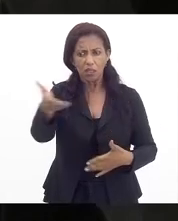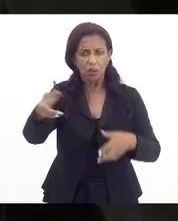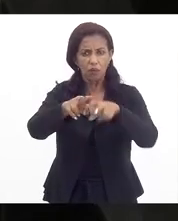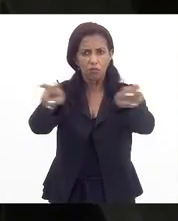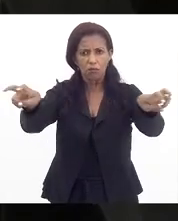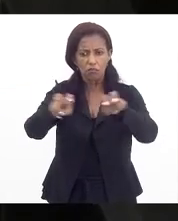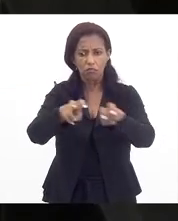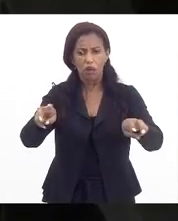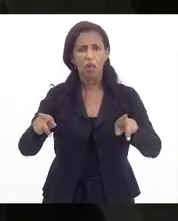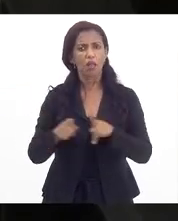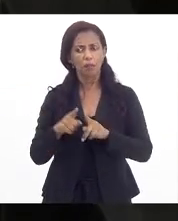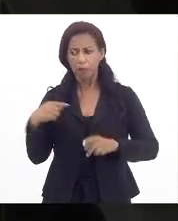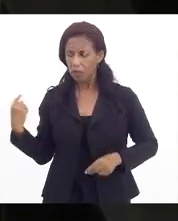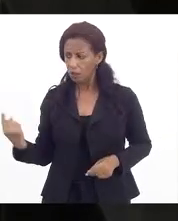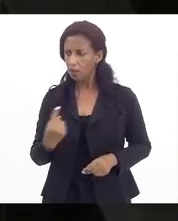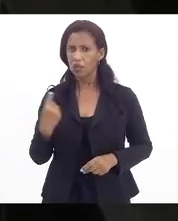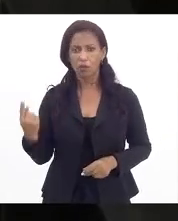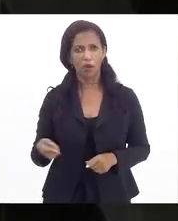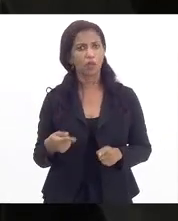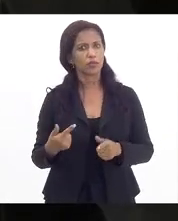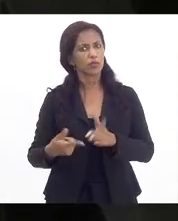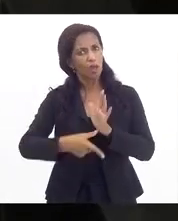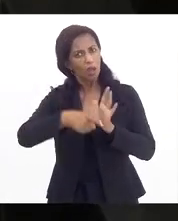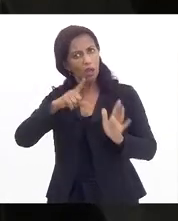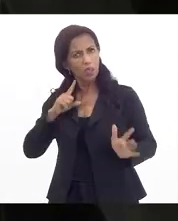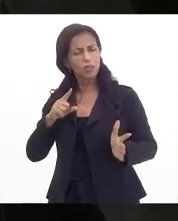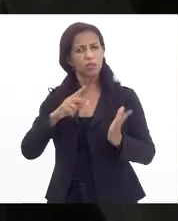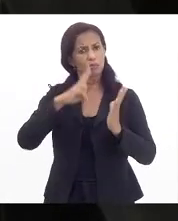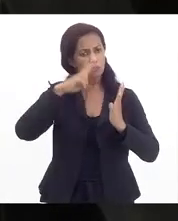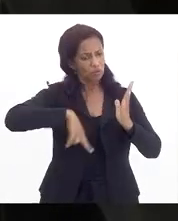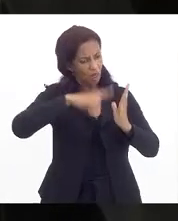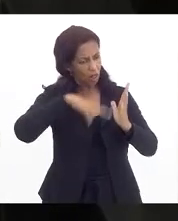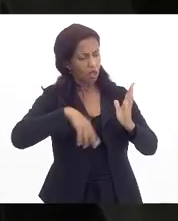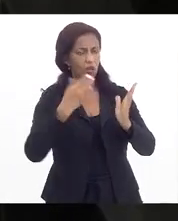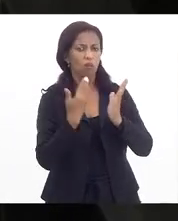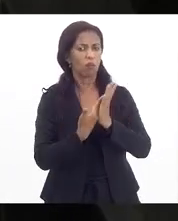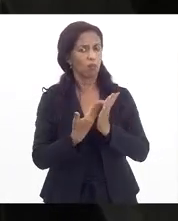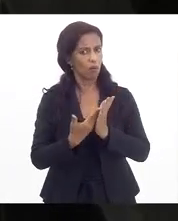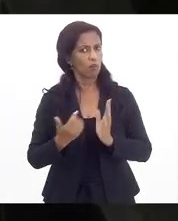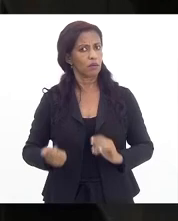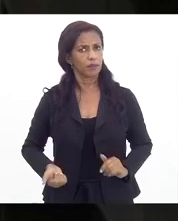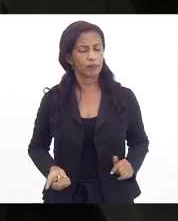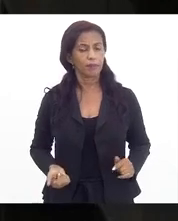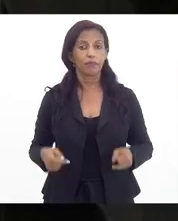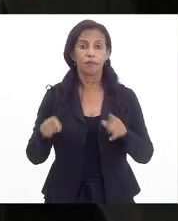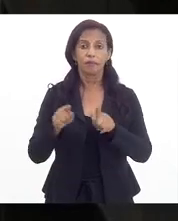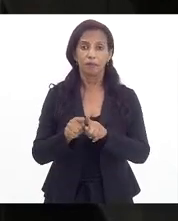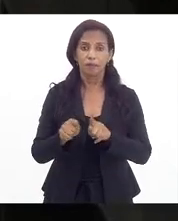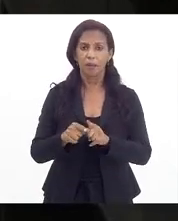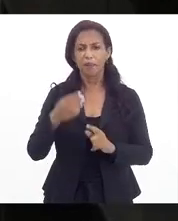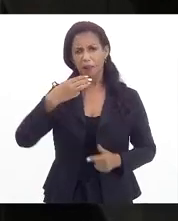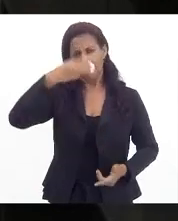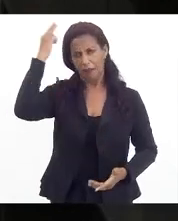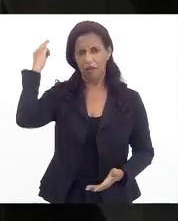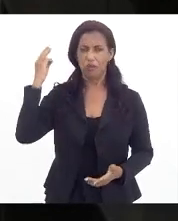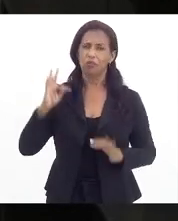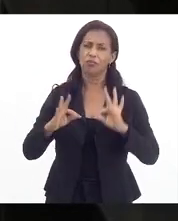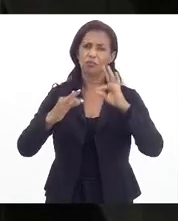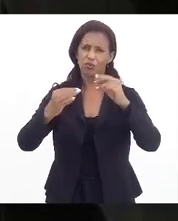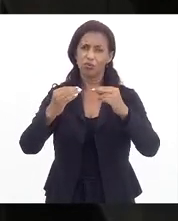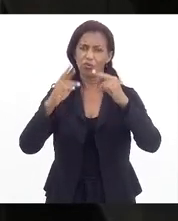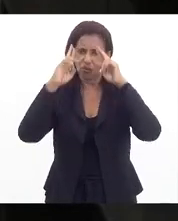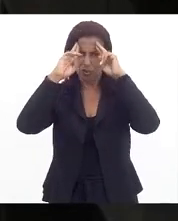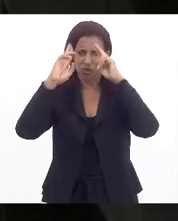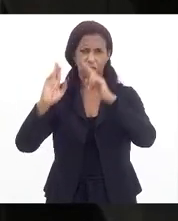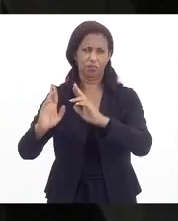e até entre nós mesmo com maior antecedência Então quero fazer se destaque aqui e aí mas a respeito